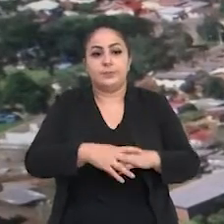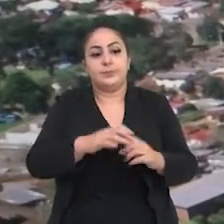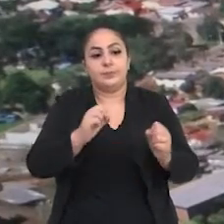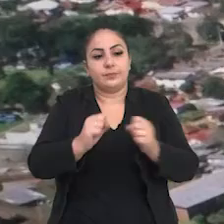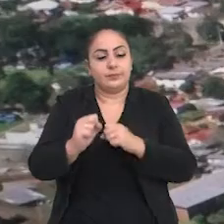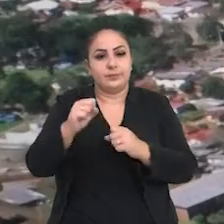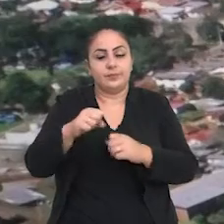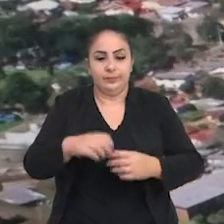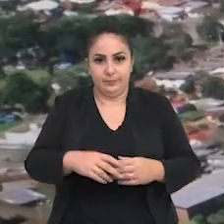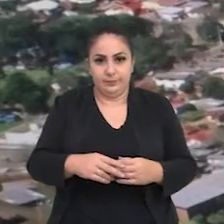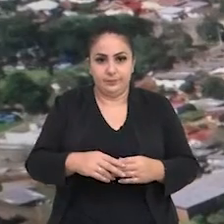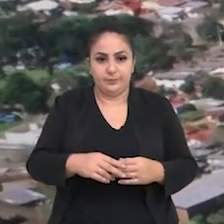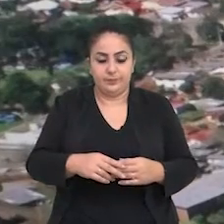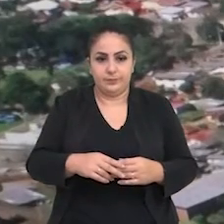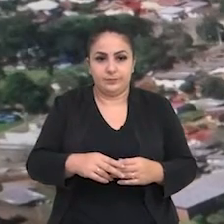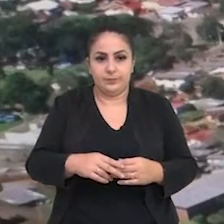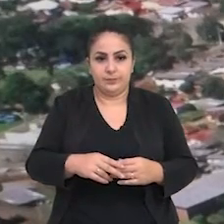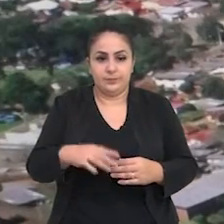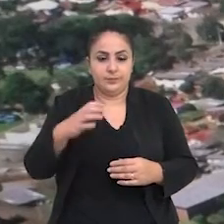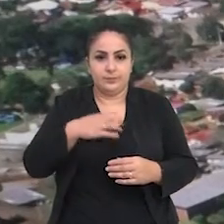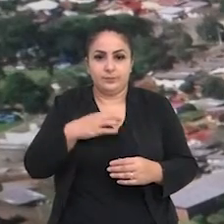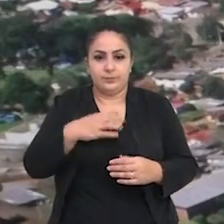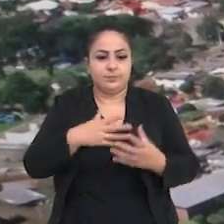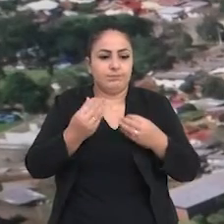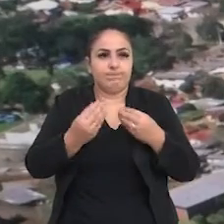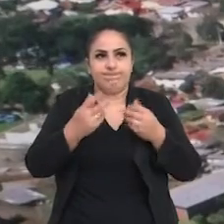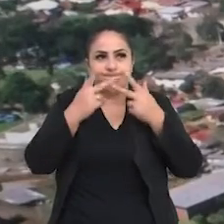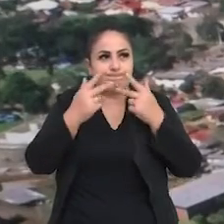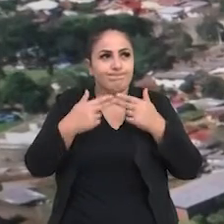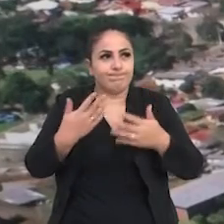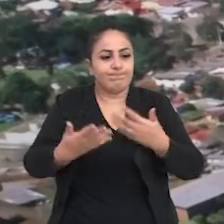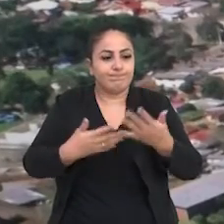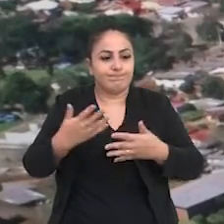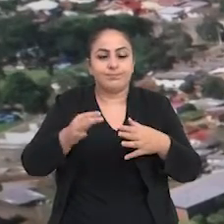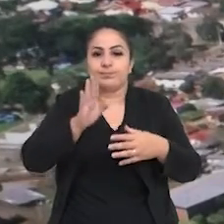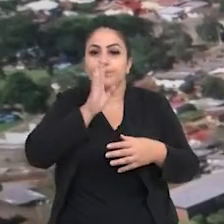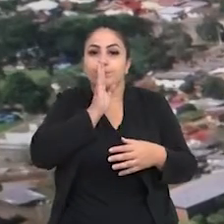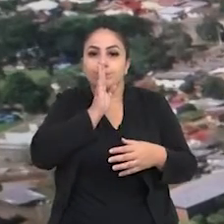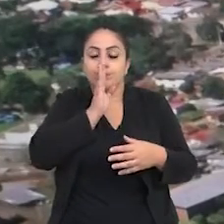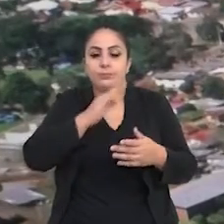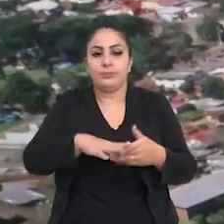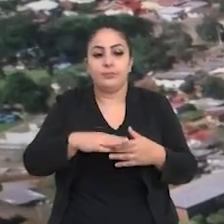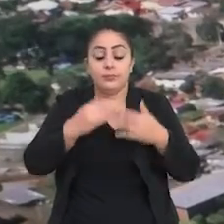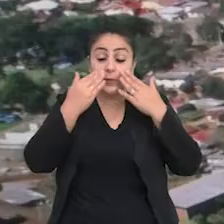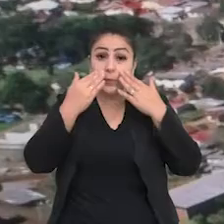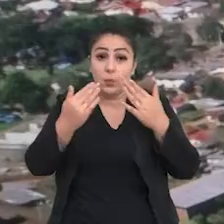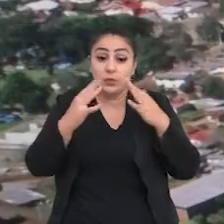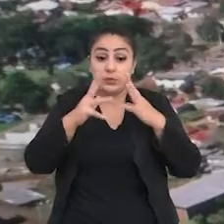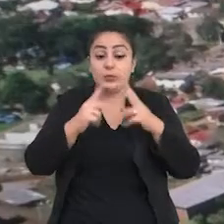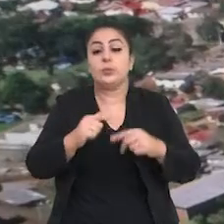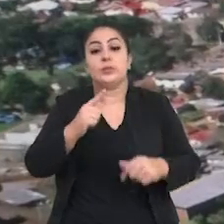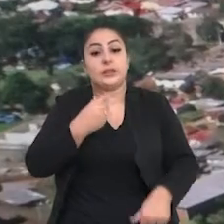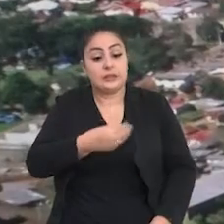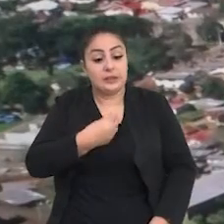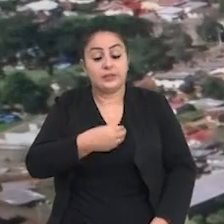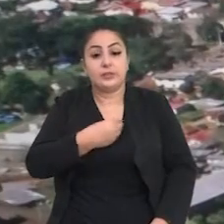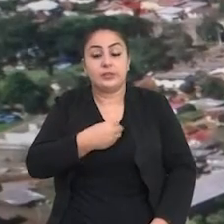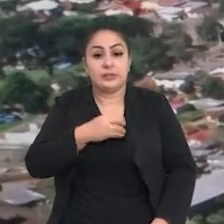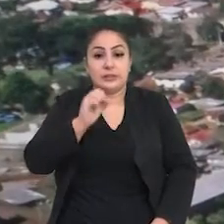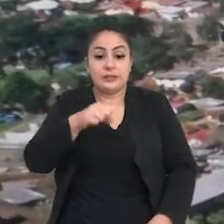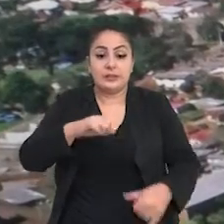passofundense, ela possa, de uma forma muito discreta, manifestar que